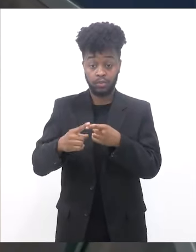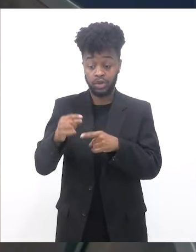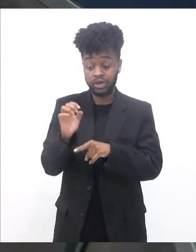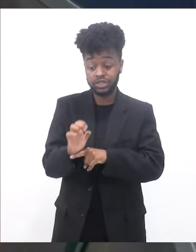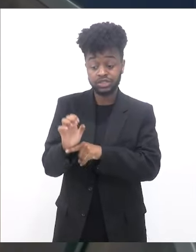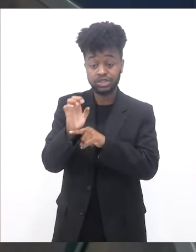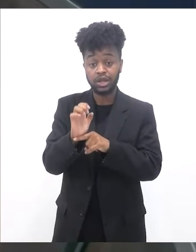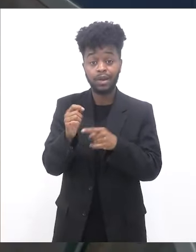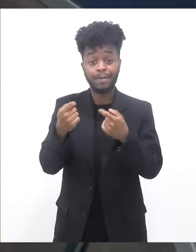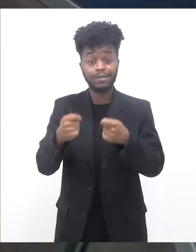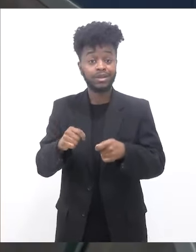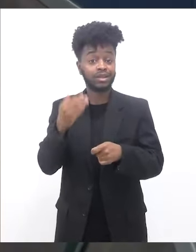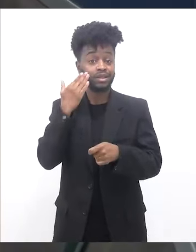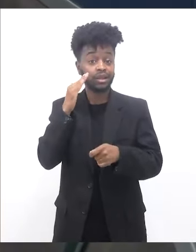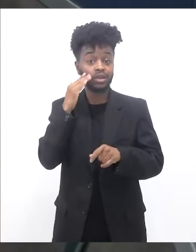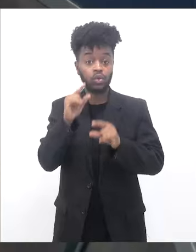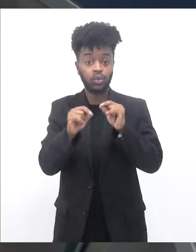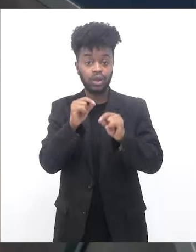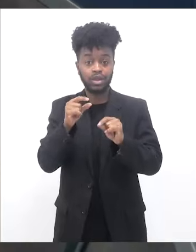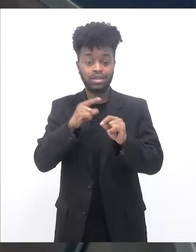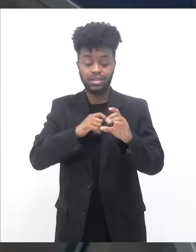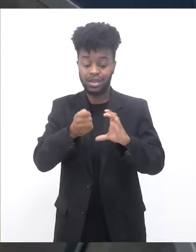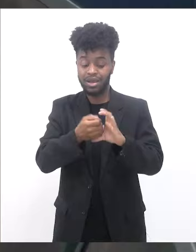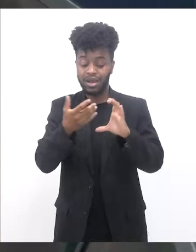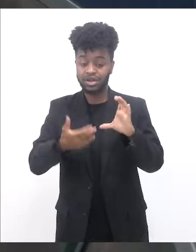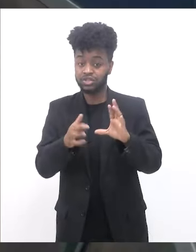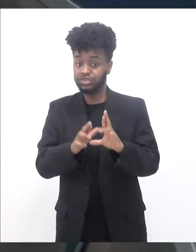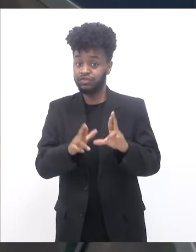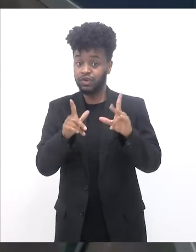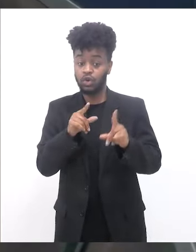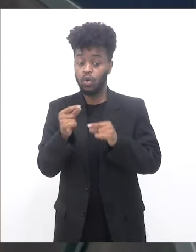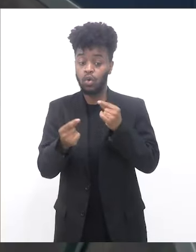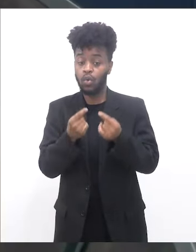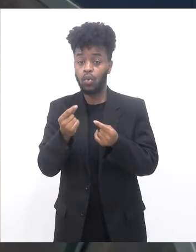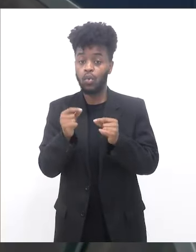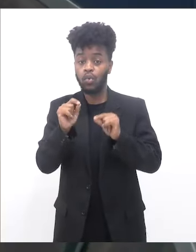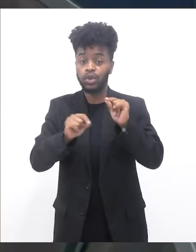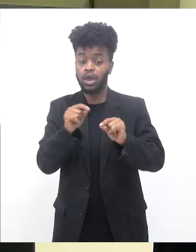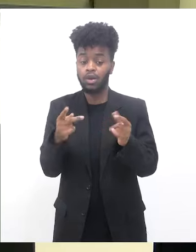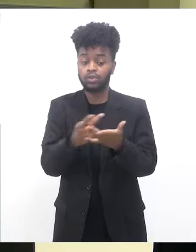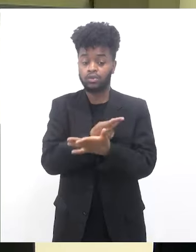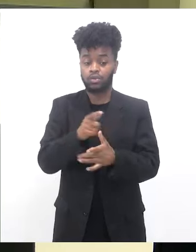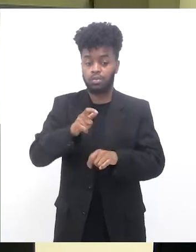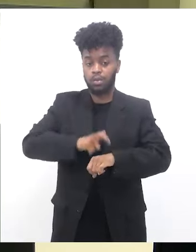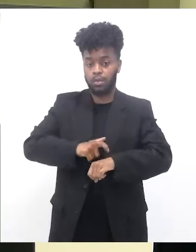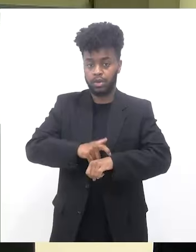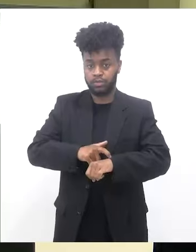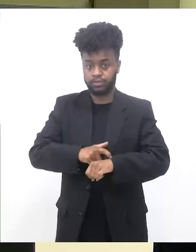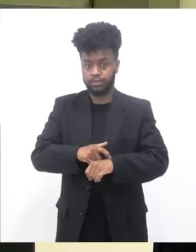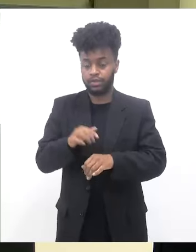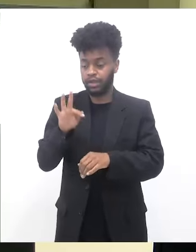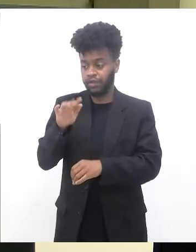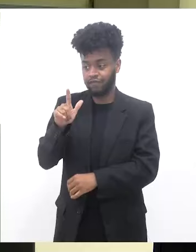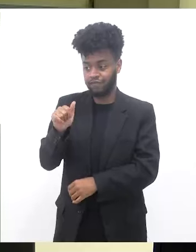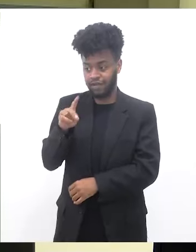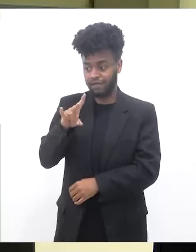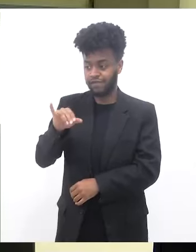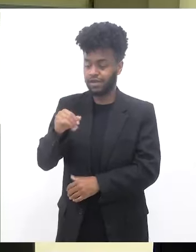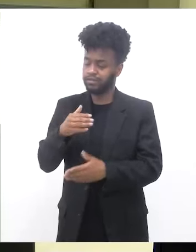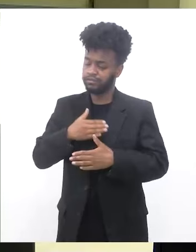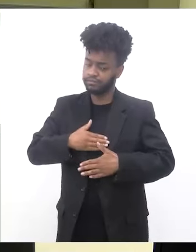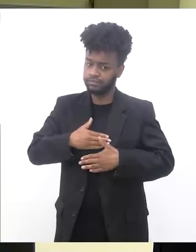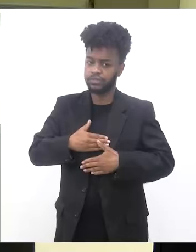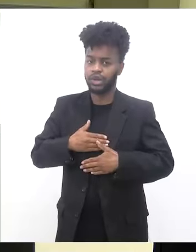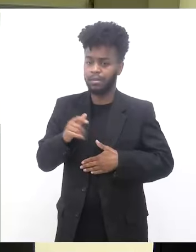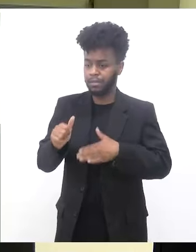Estado, tenho que entender a dinâmica daquele momento. Flávia Fontinelli, uma honra tê-la aqui pela primeira vez.